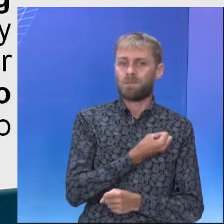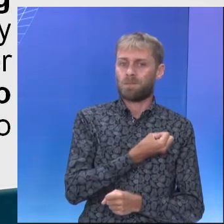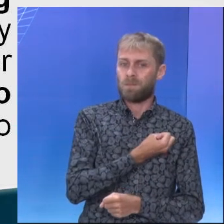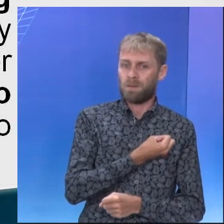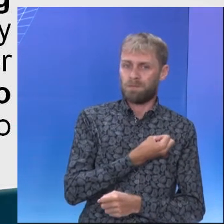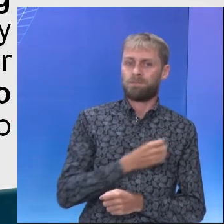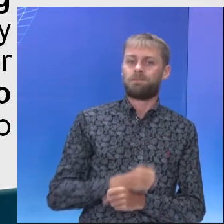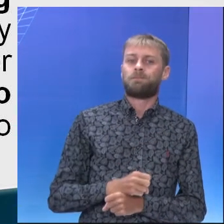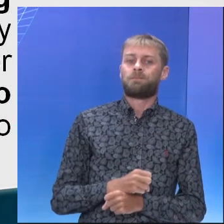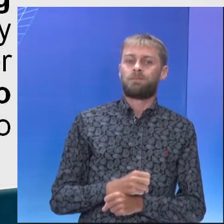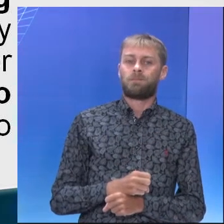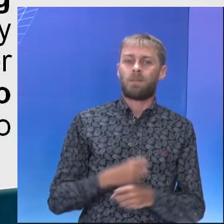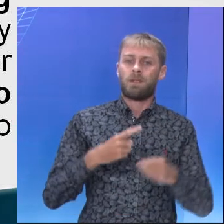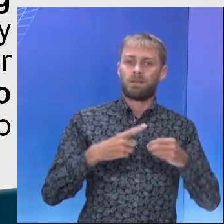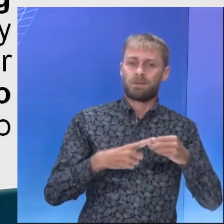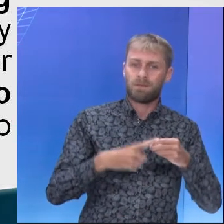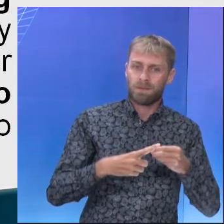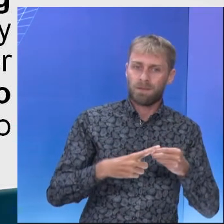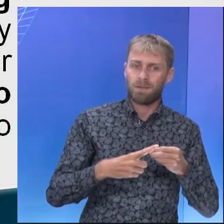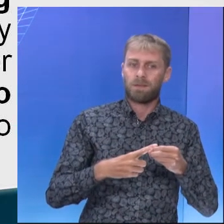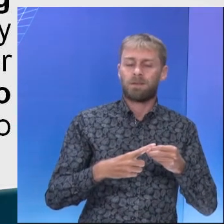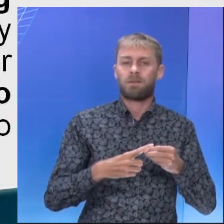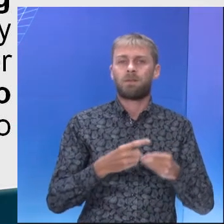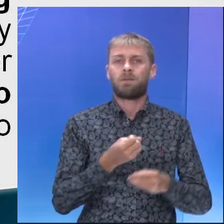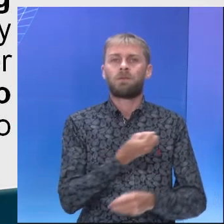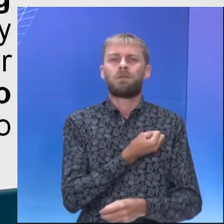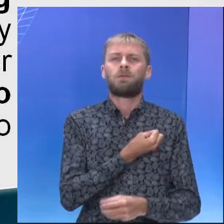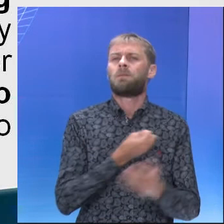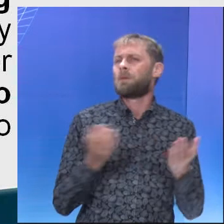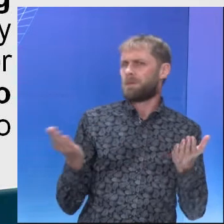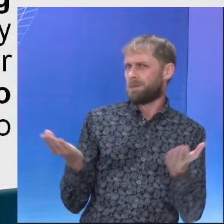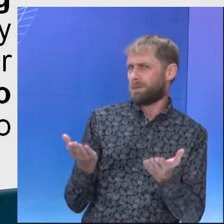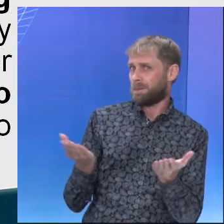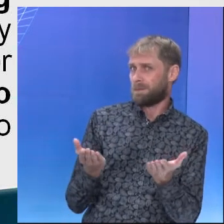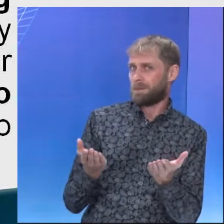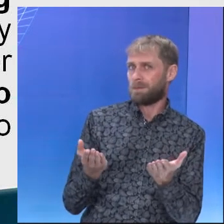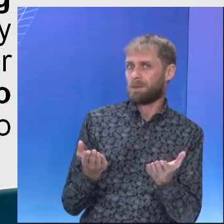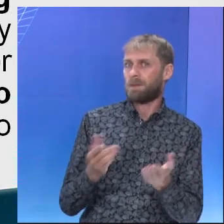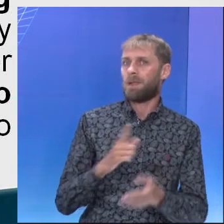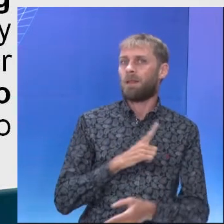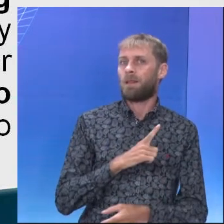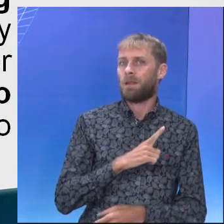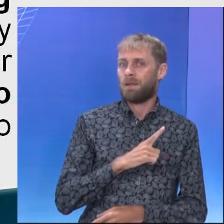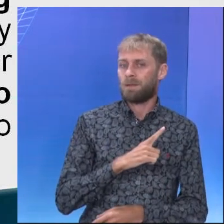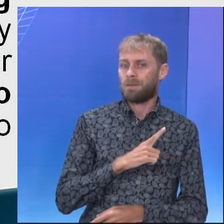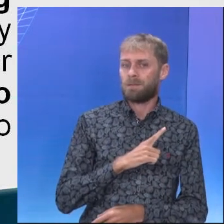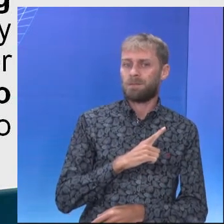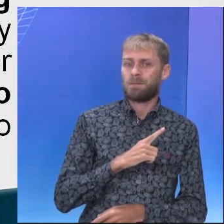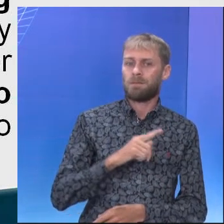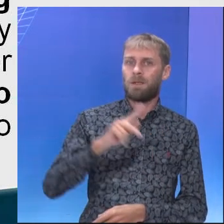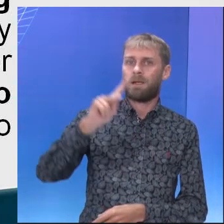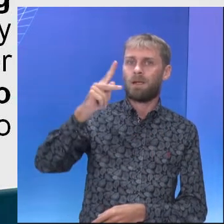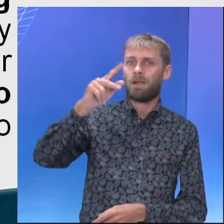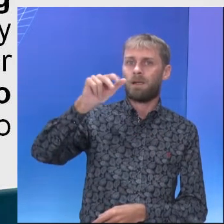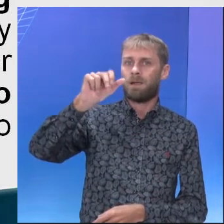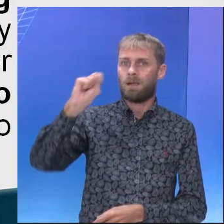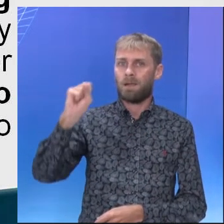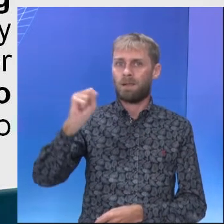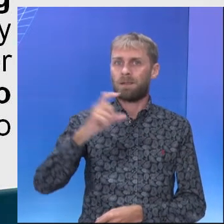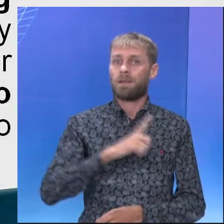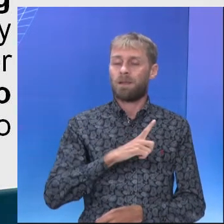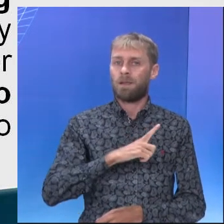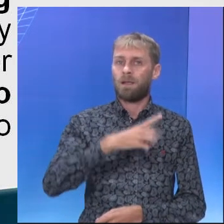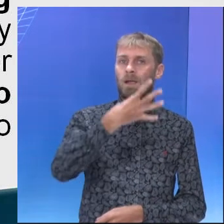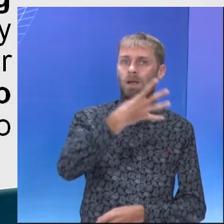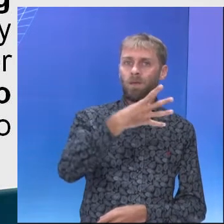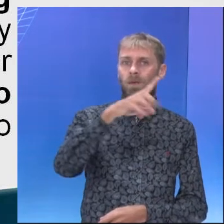que são números. Então, São Francisco, according to recent city numbers, has, do verbo have, ter, tem